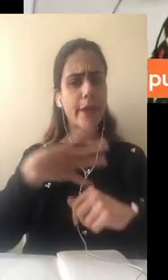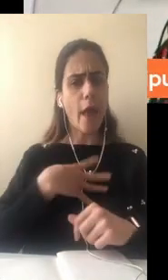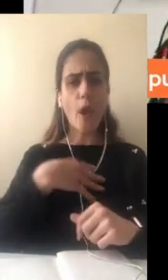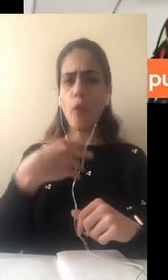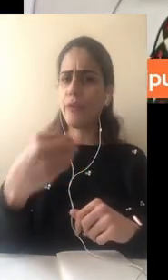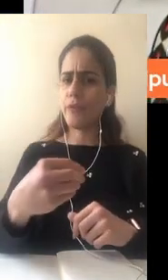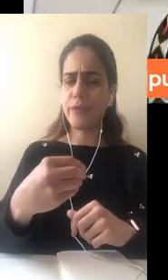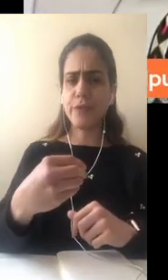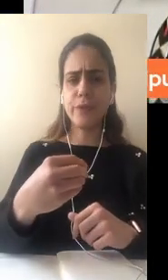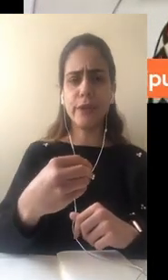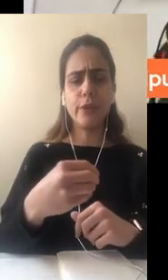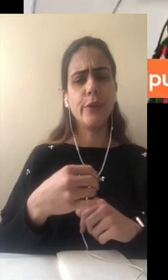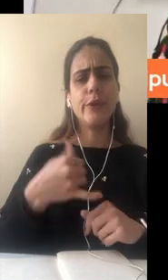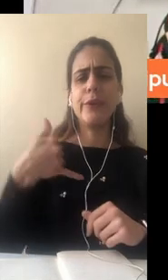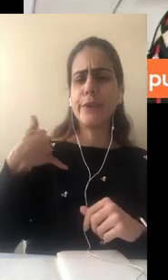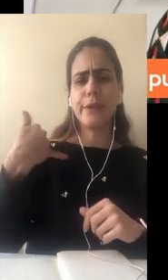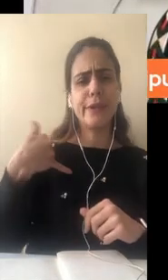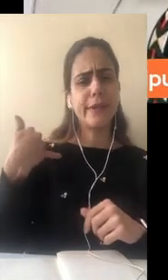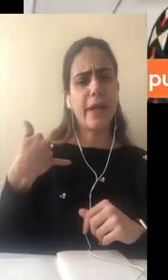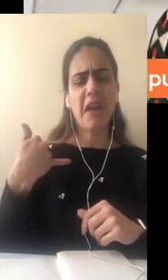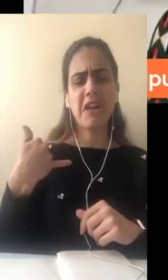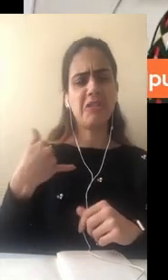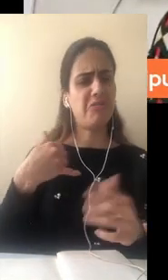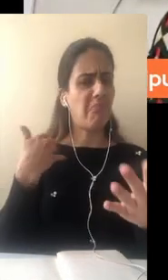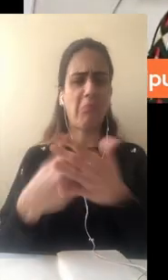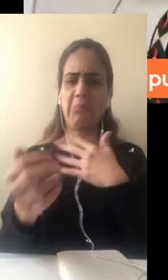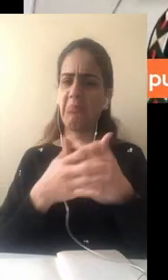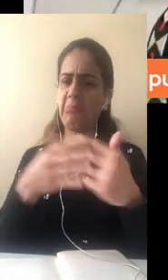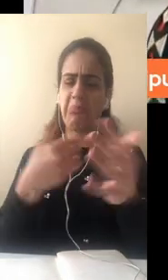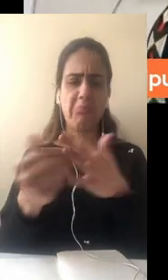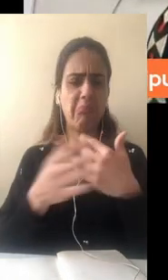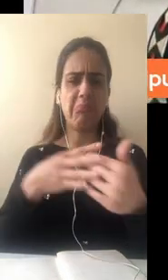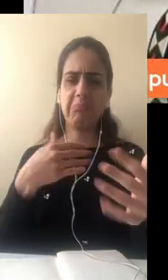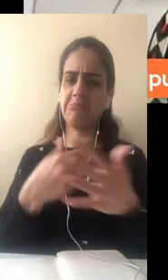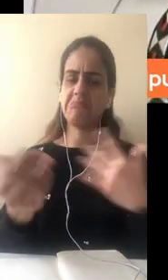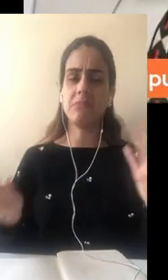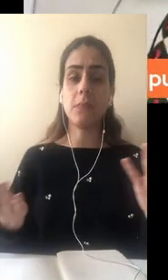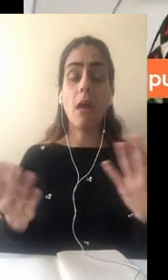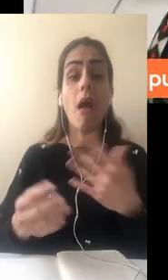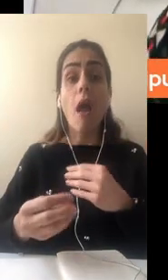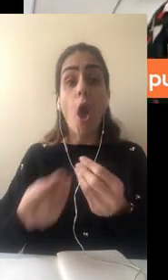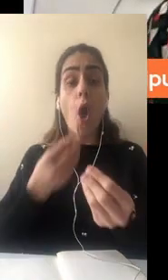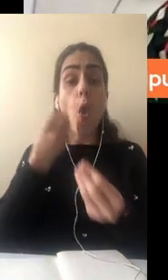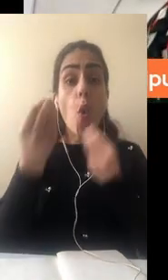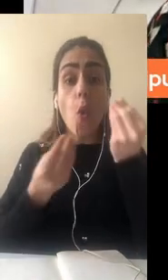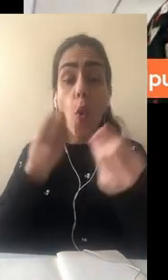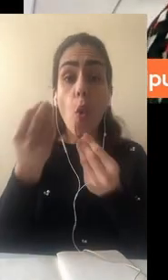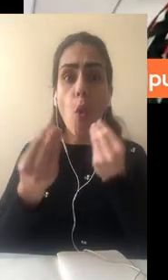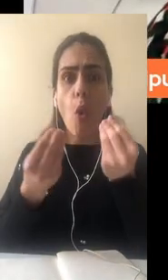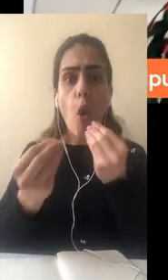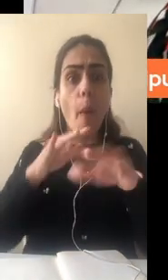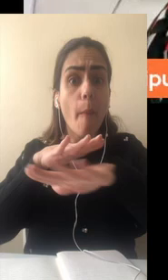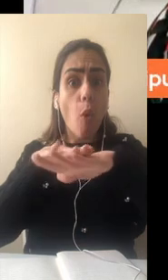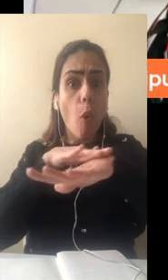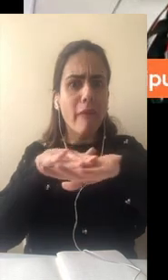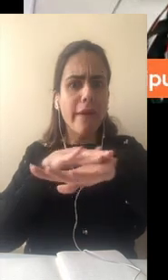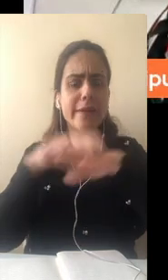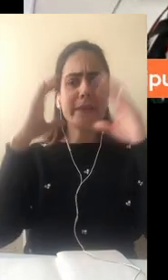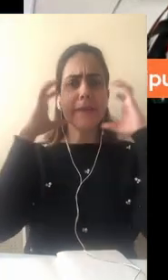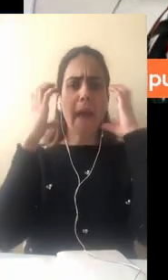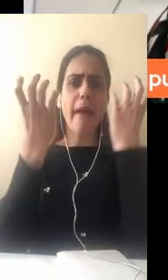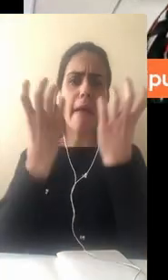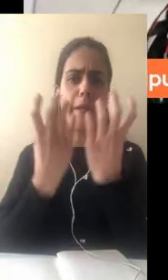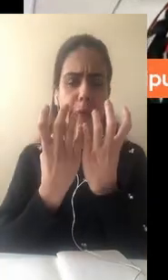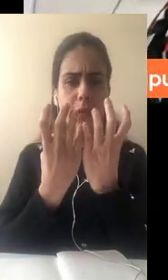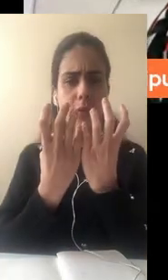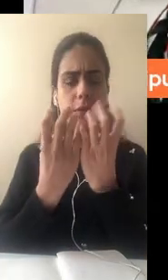de toda a faixa etária, né? Como abordar esse assunto com o Halloween. Tem criança que já